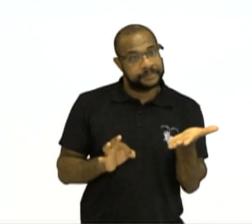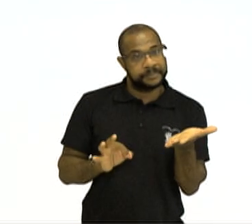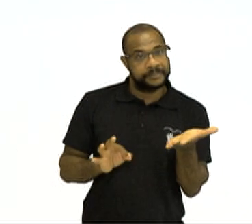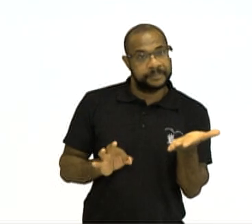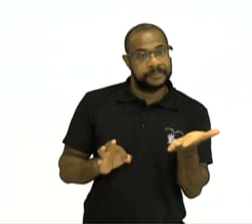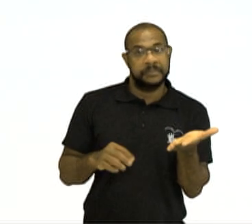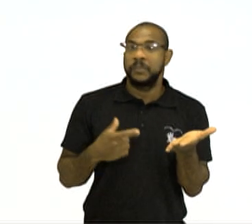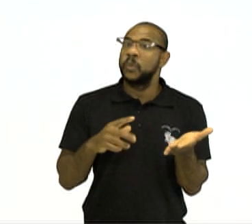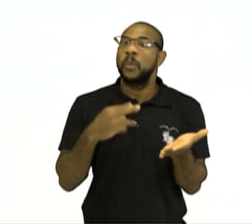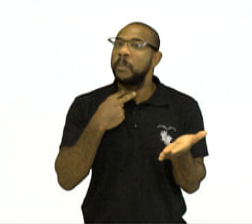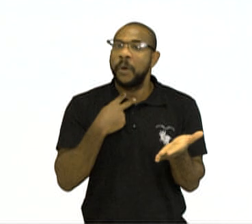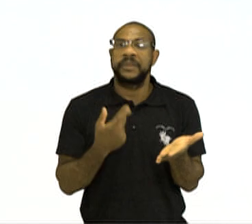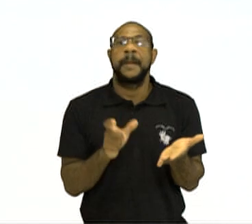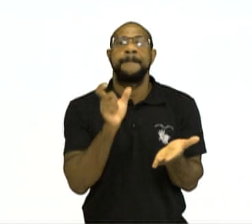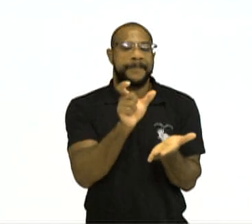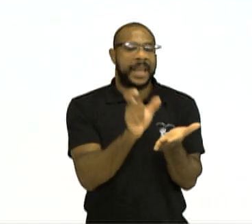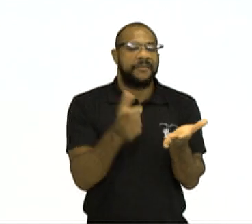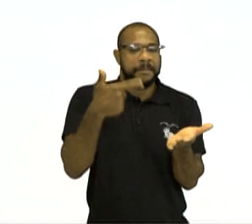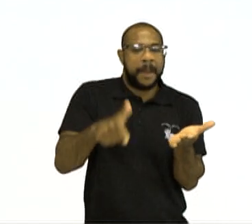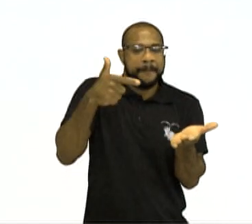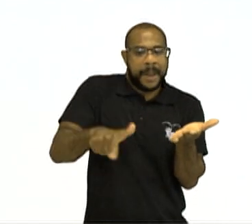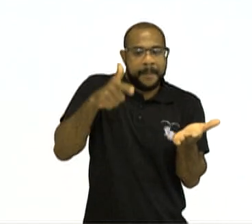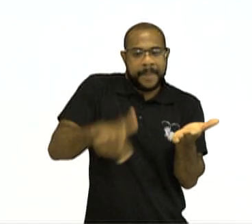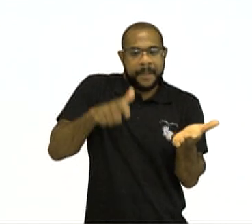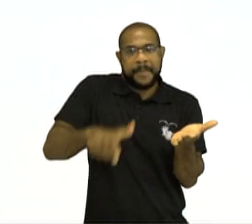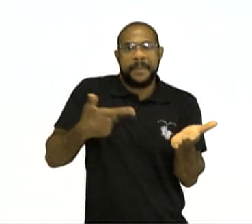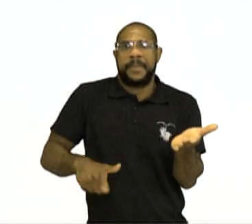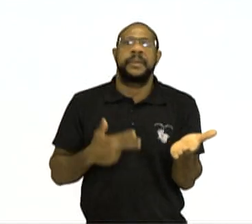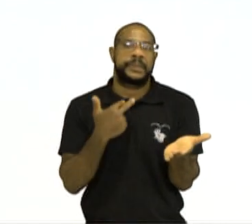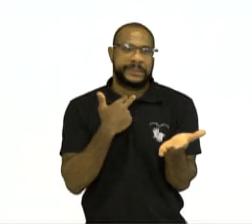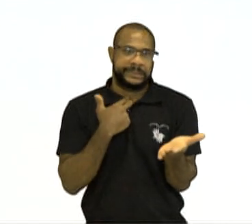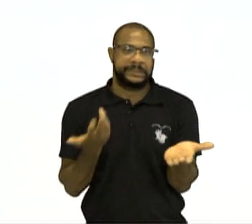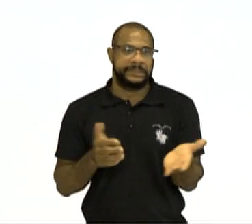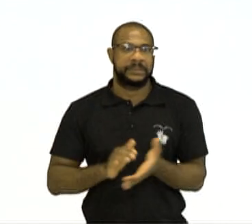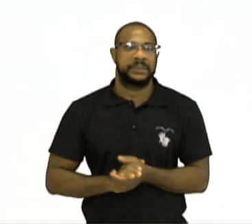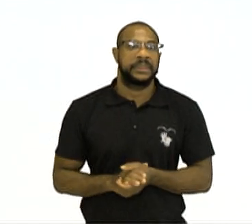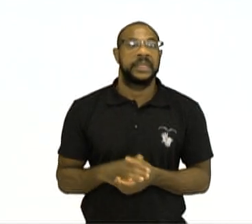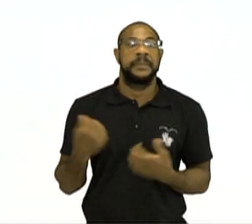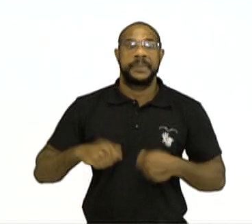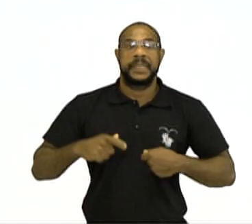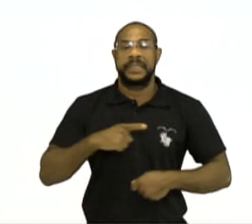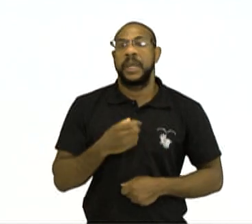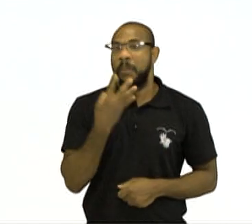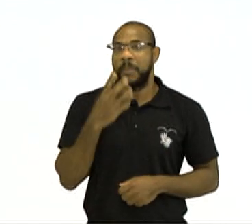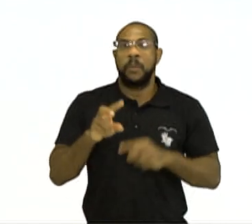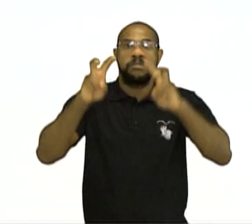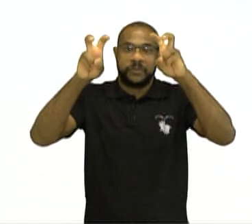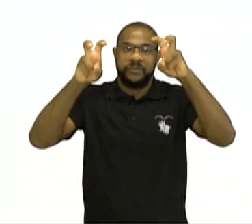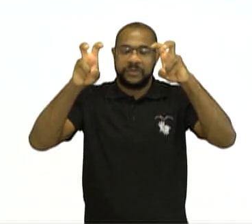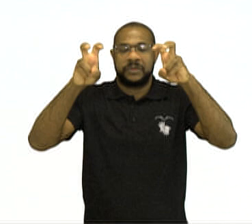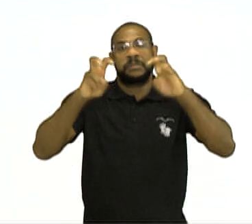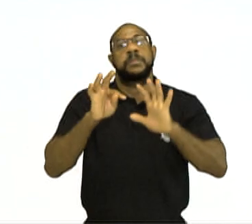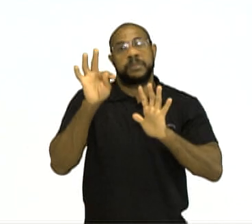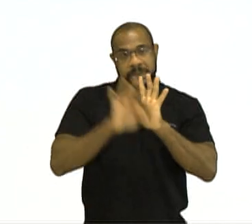palavras repetidas e desnecessárias, tem um bom título para o artigo.